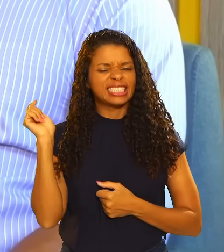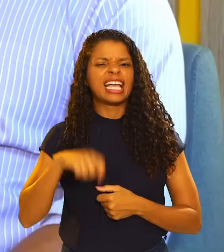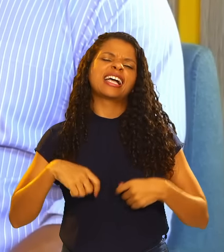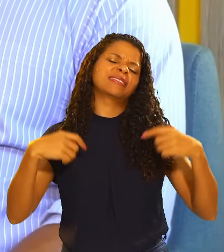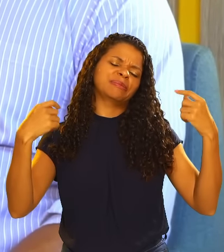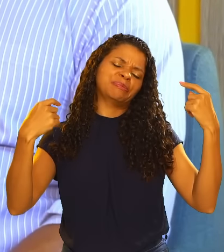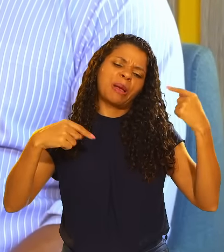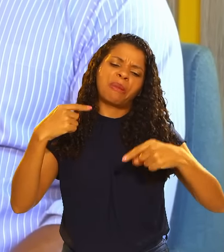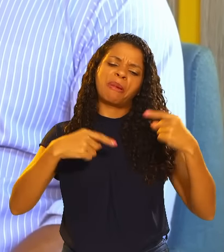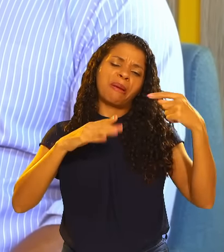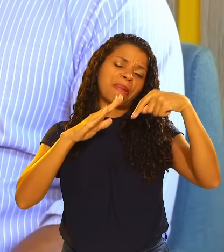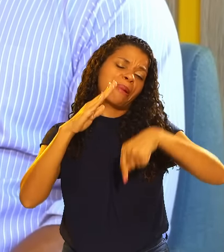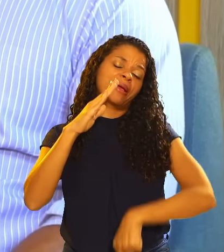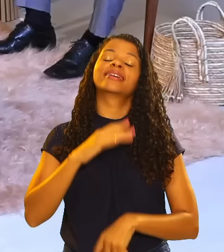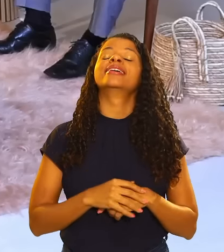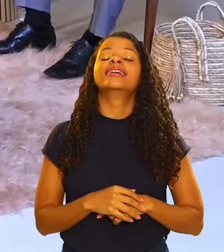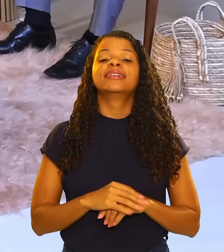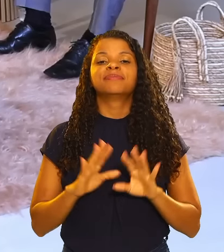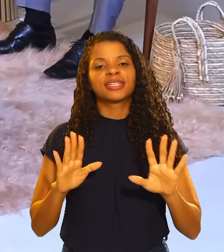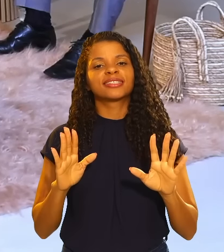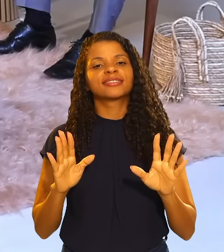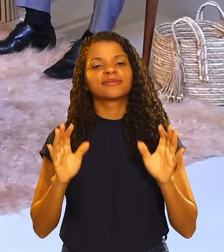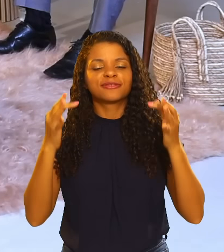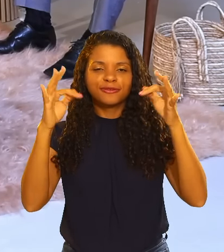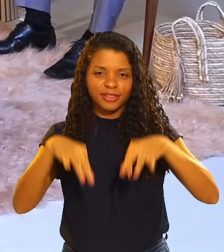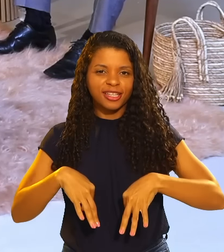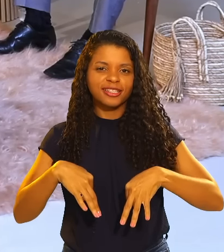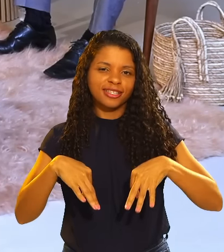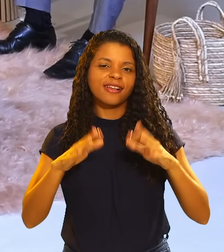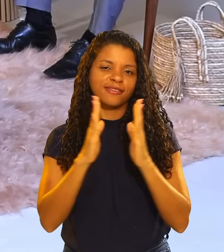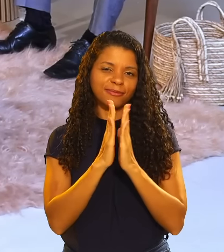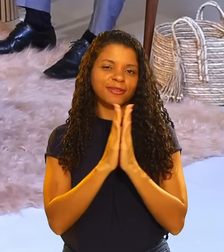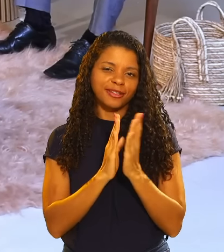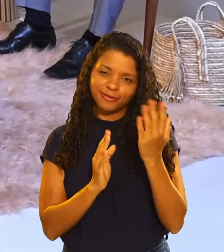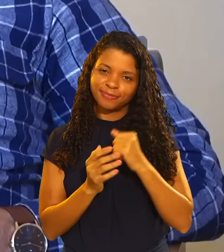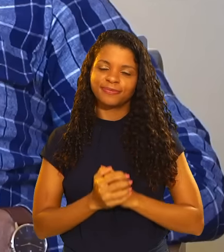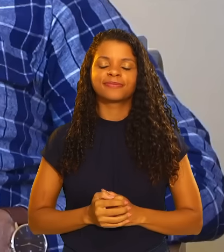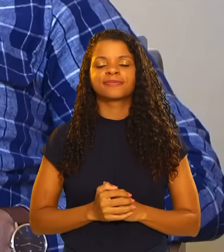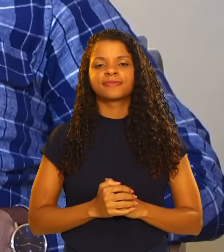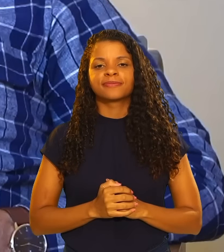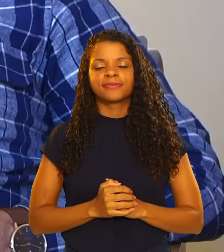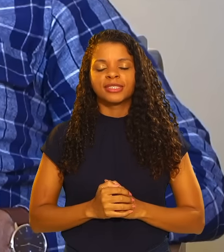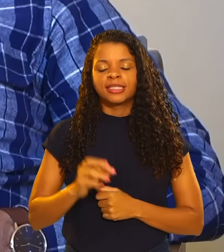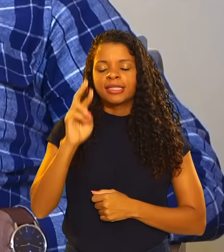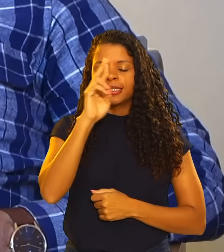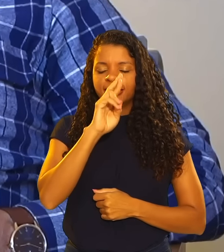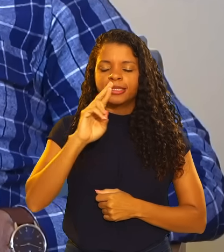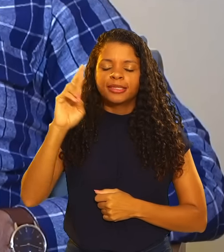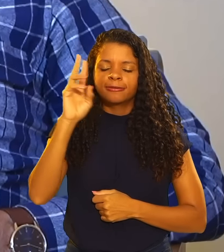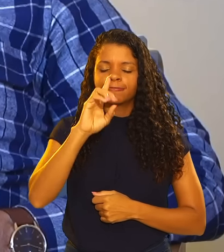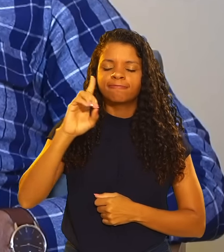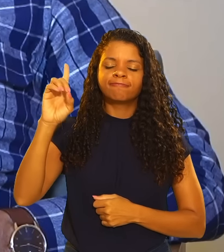muito obrigado. E para a gente fechar, Adriano, você pode fazer então uma oração? Ora sim. Senhor nosso Deus, nosso Pai, mais uma vez obrigado